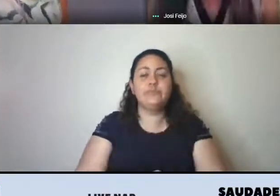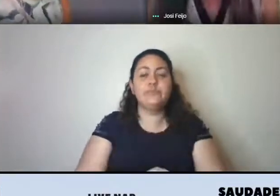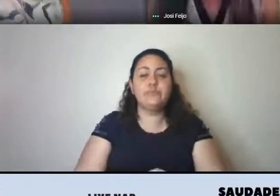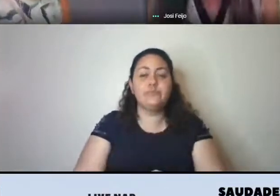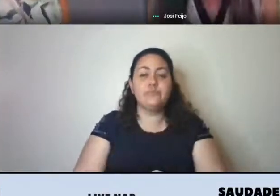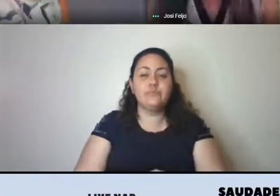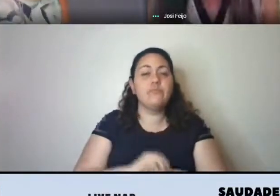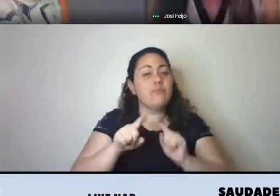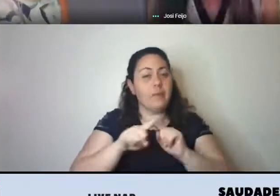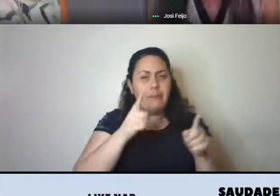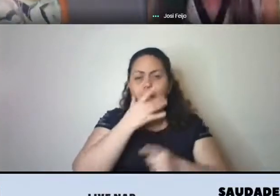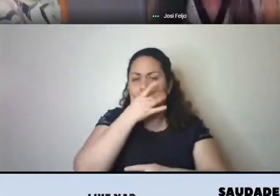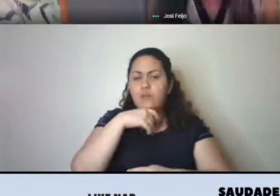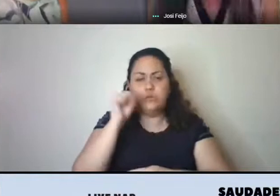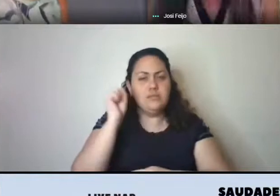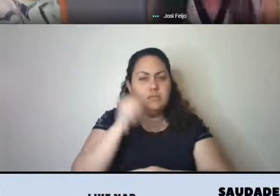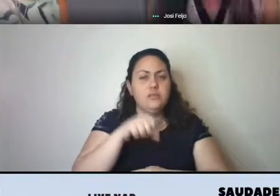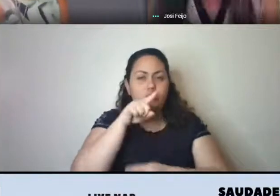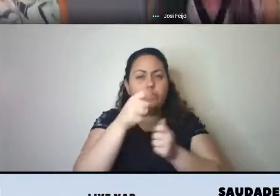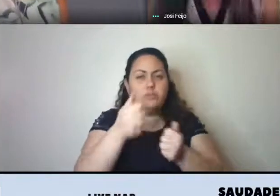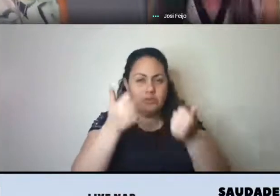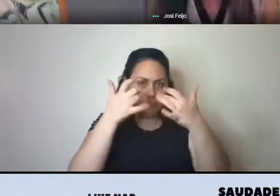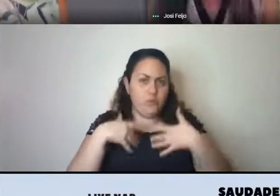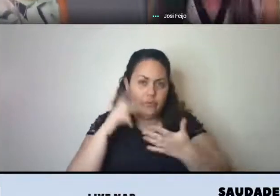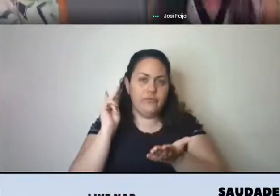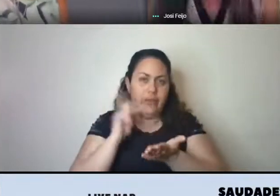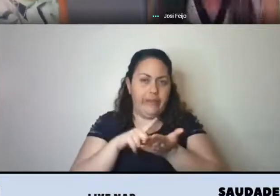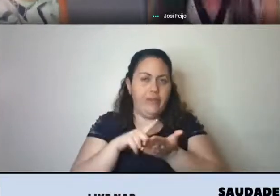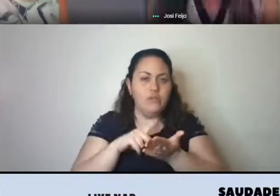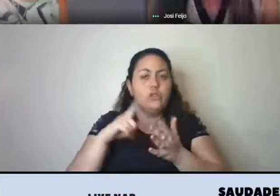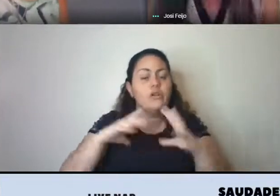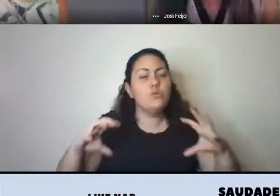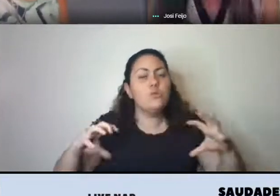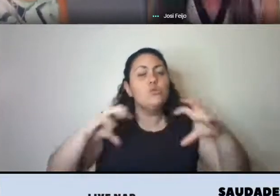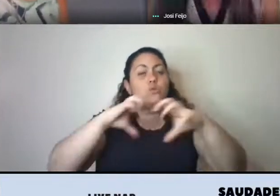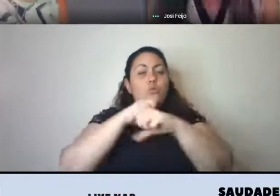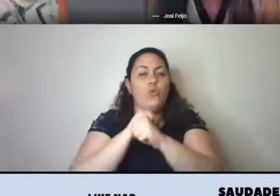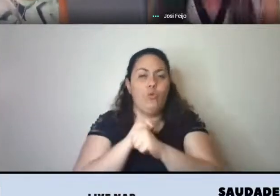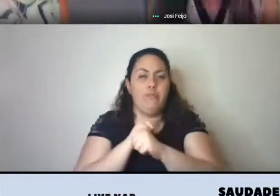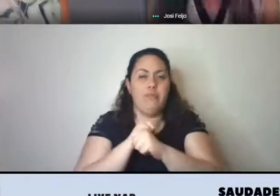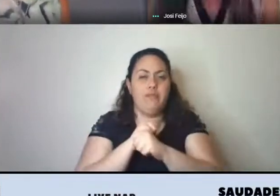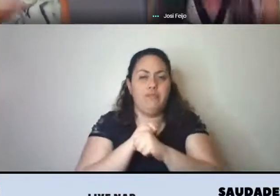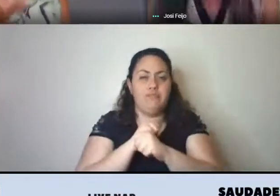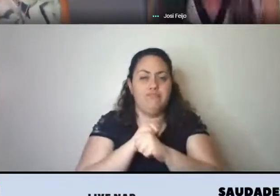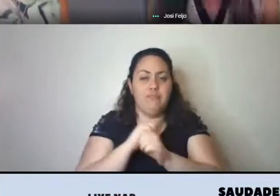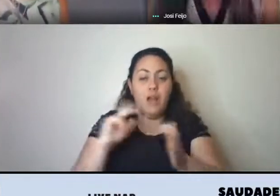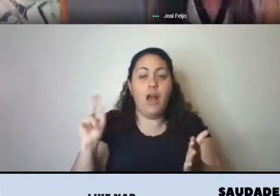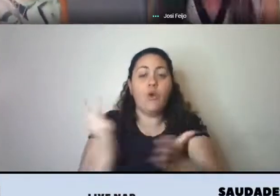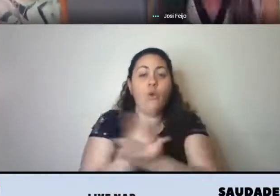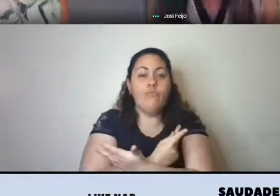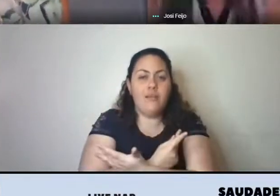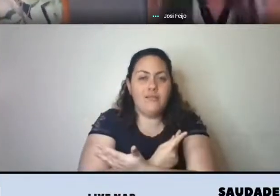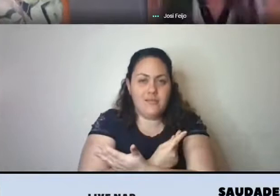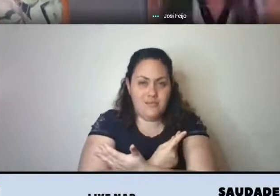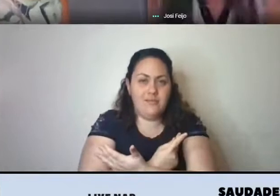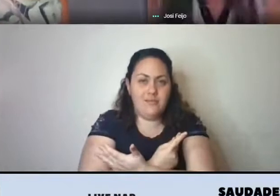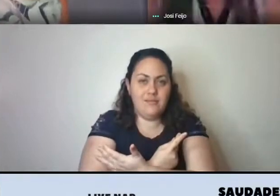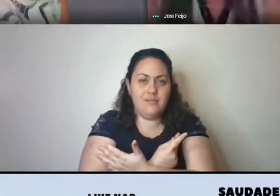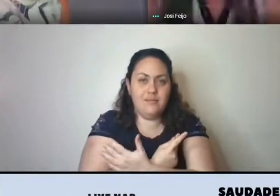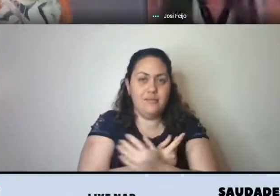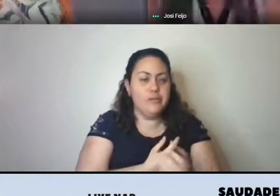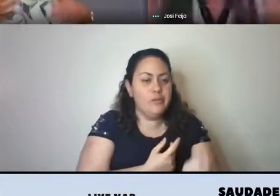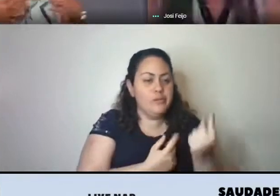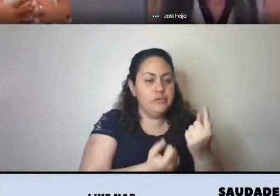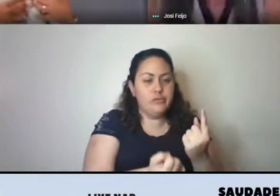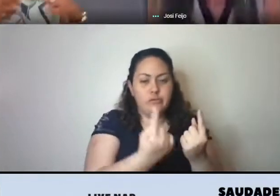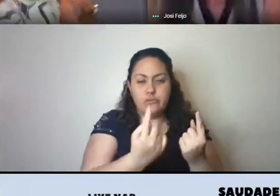Mas eu acho que é exatamente isso que tu tá trazendo, né? O somatório de muitos acontecimentos no mesmo momento e o fato